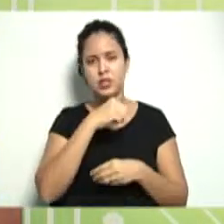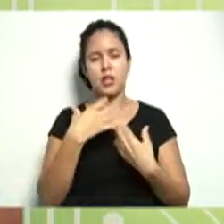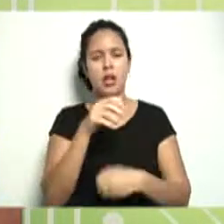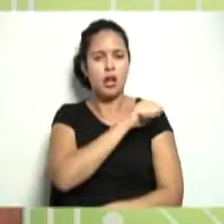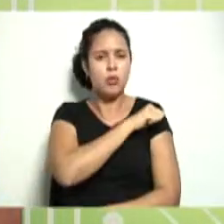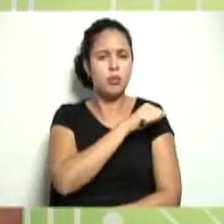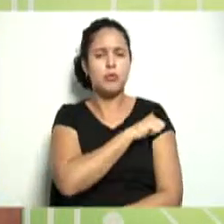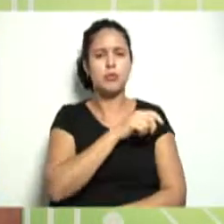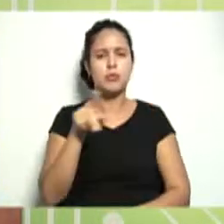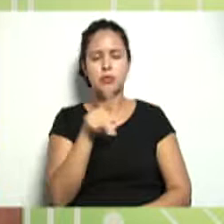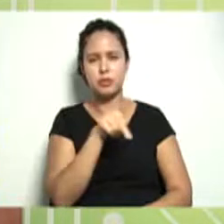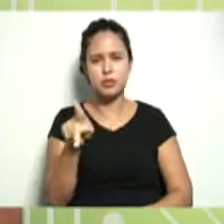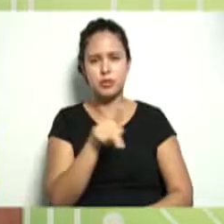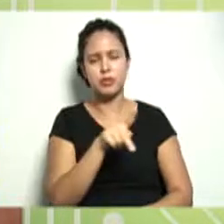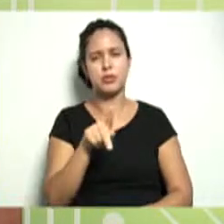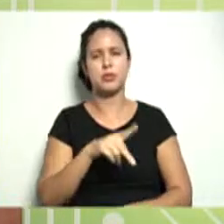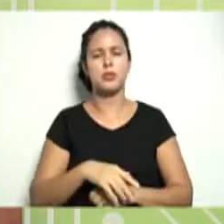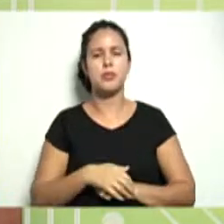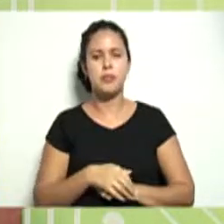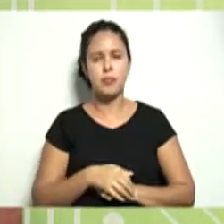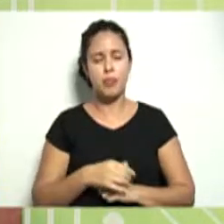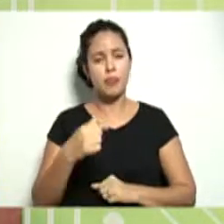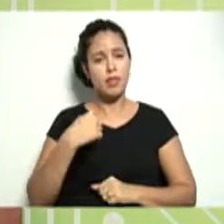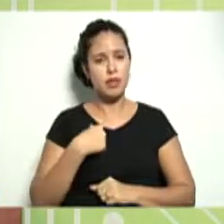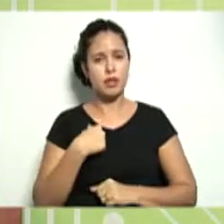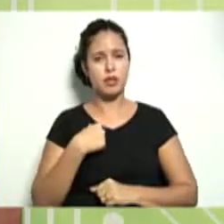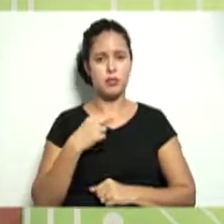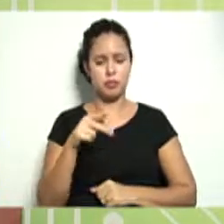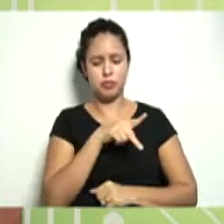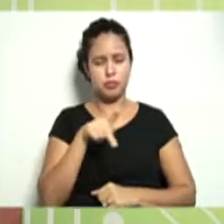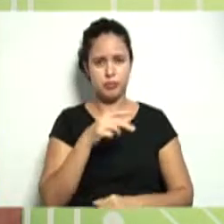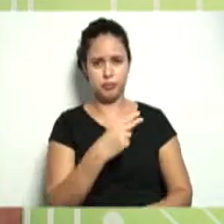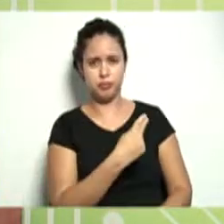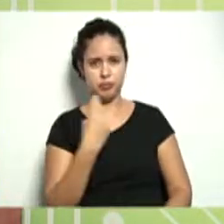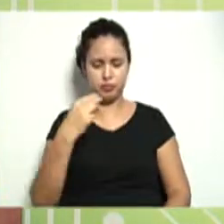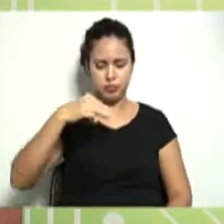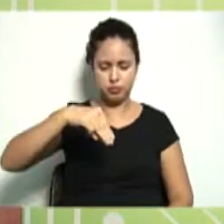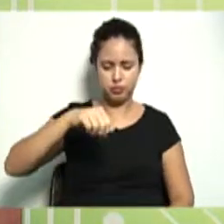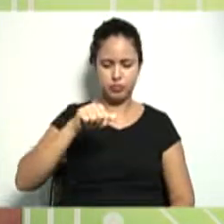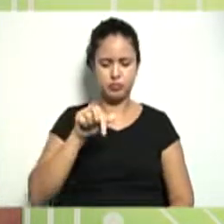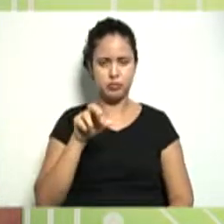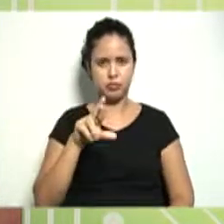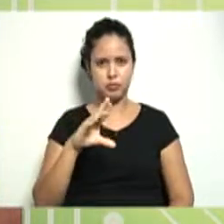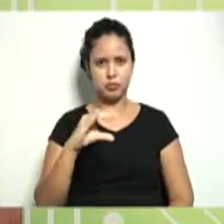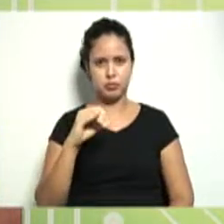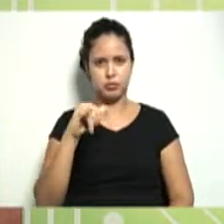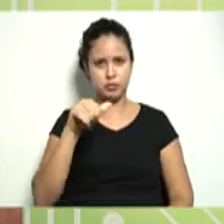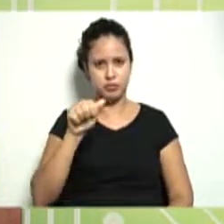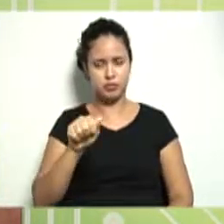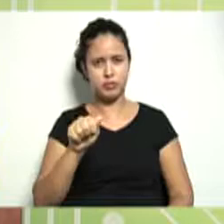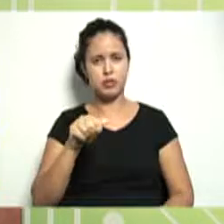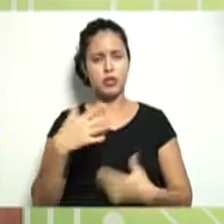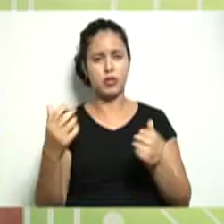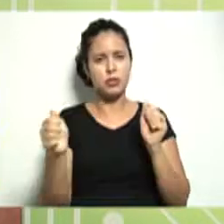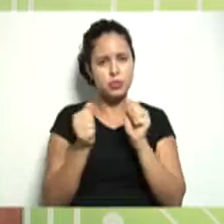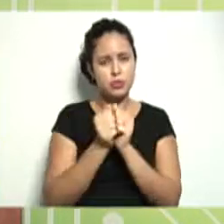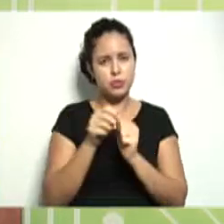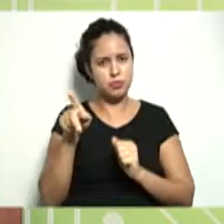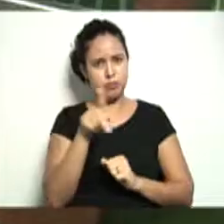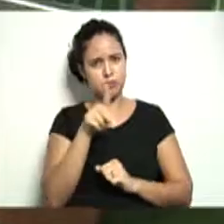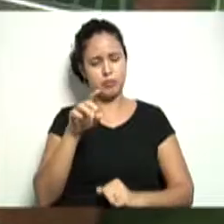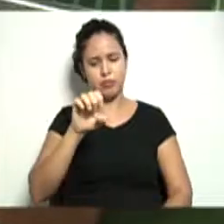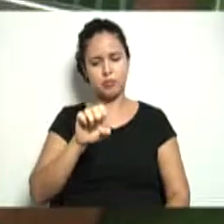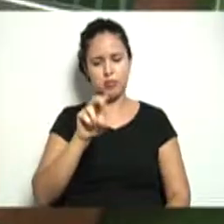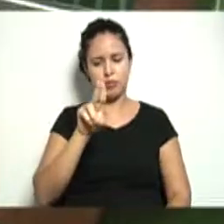alunos, para os professores. Eu sou a professora Márcia e não estou sozinha, estou com o meu professor